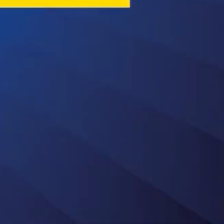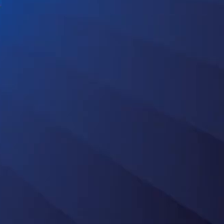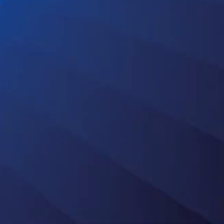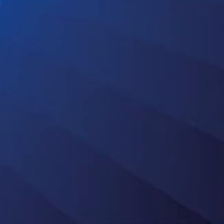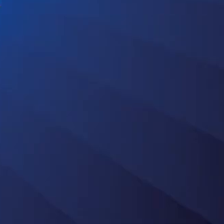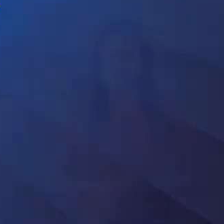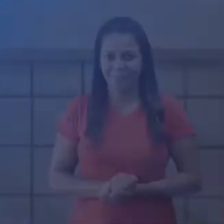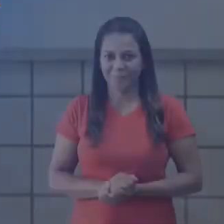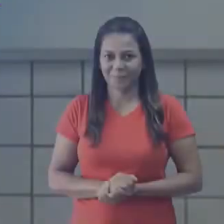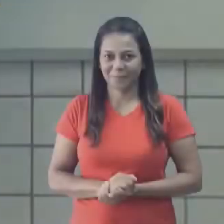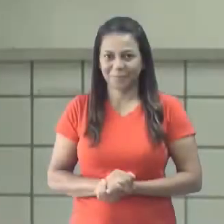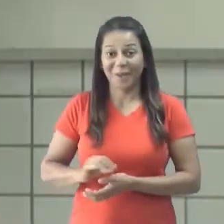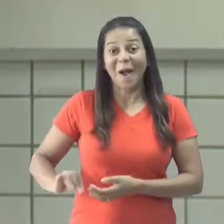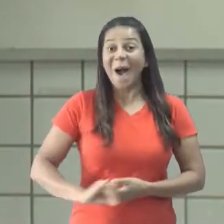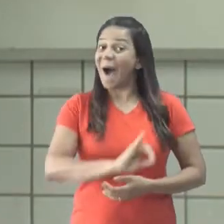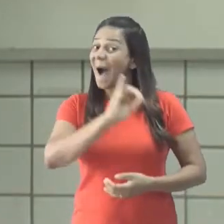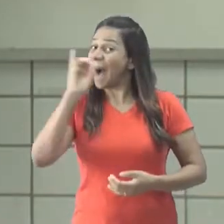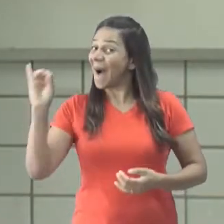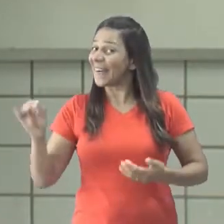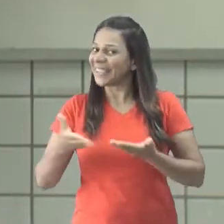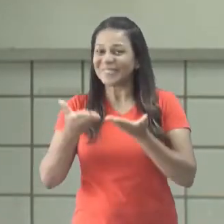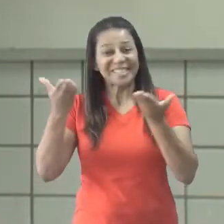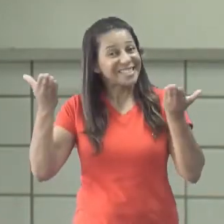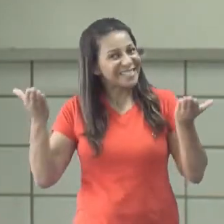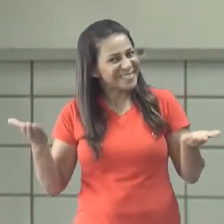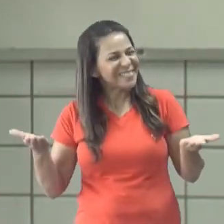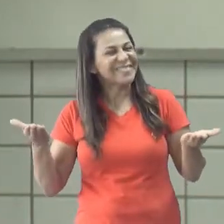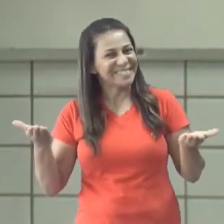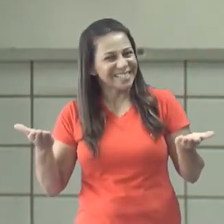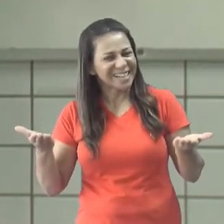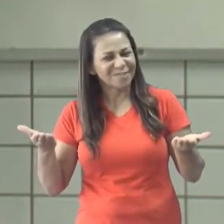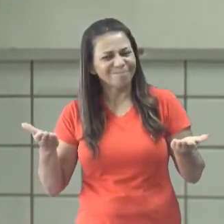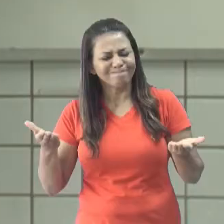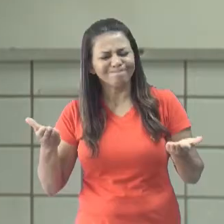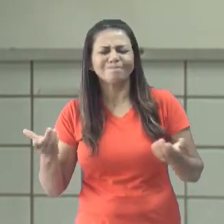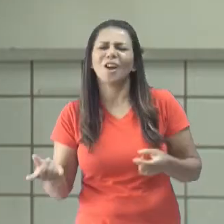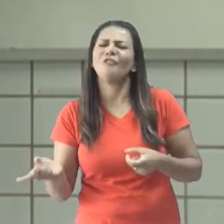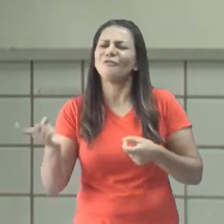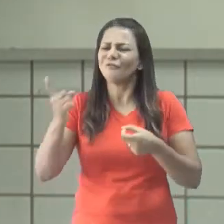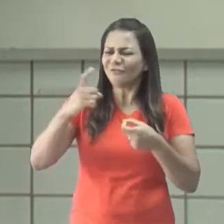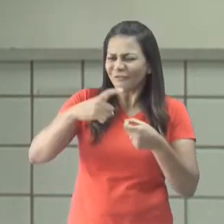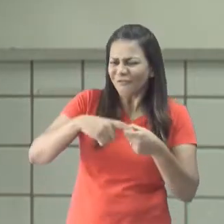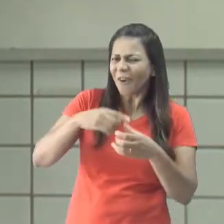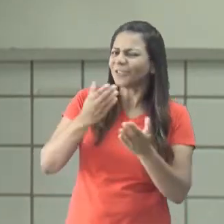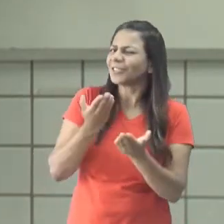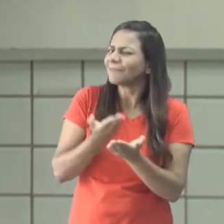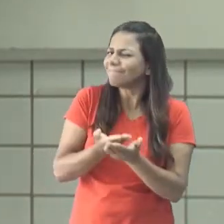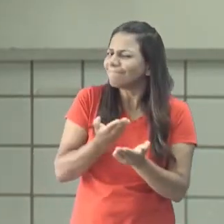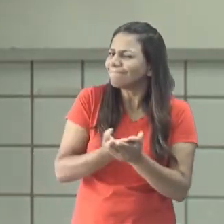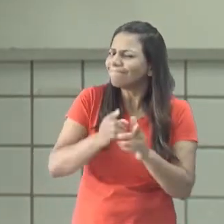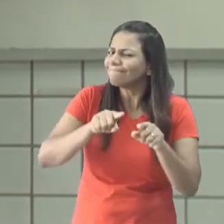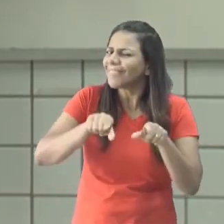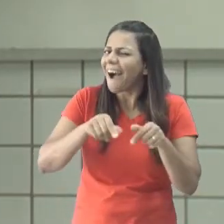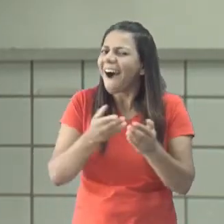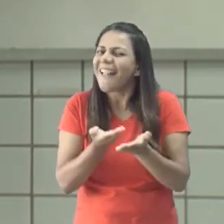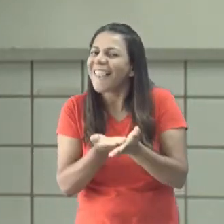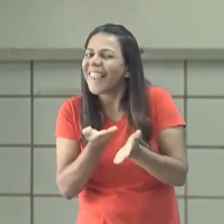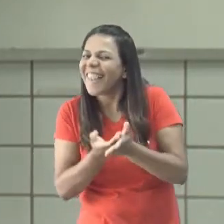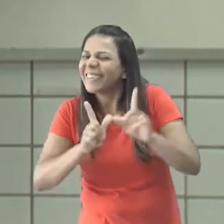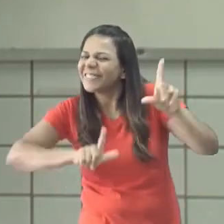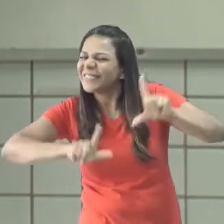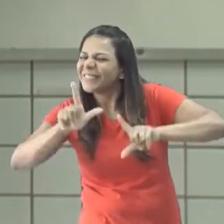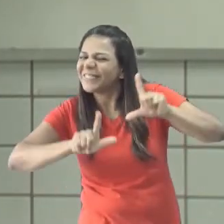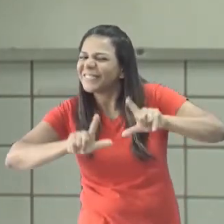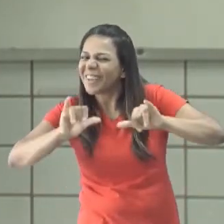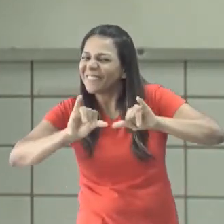Teleaula Parnamirim. Olá, pessoal! Estamos de volta a mais uma Teleaula